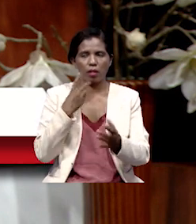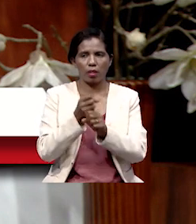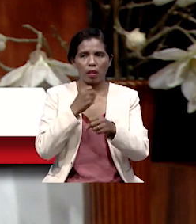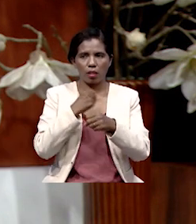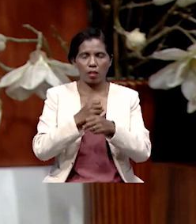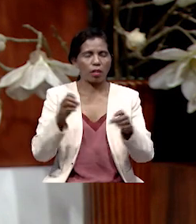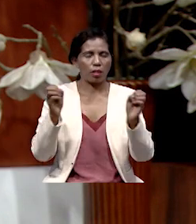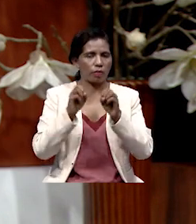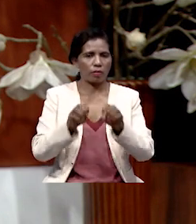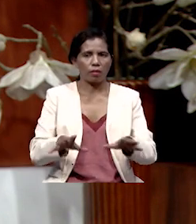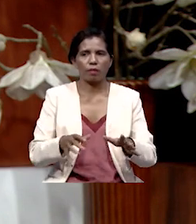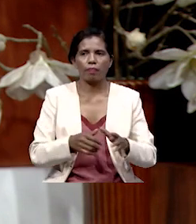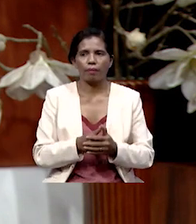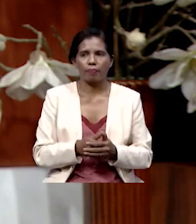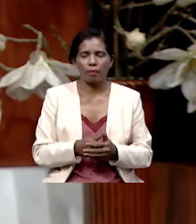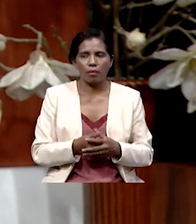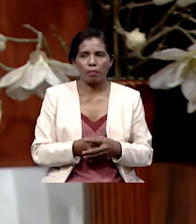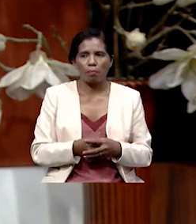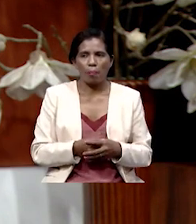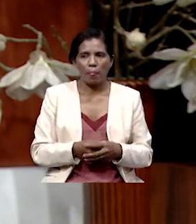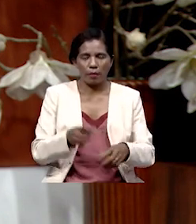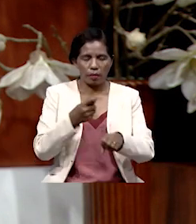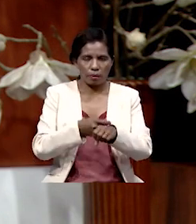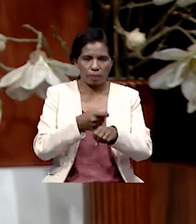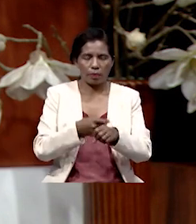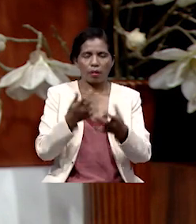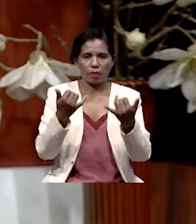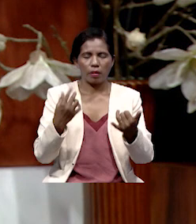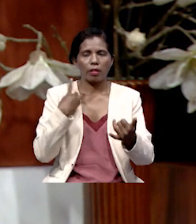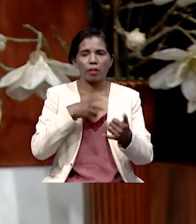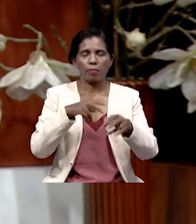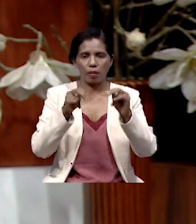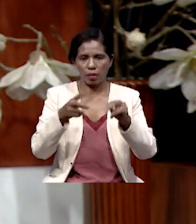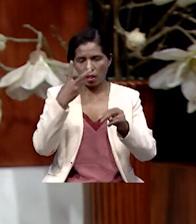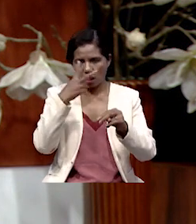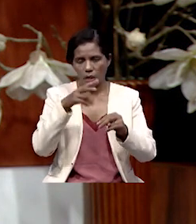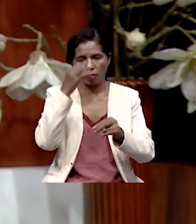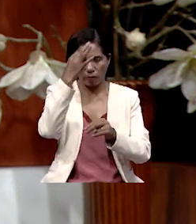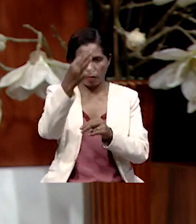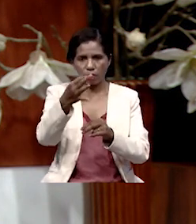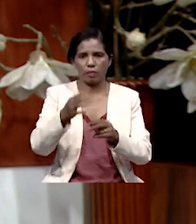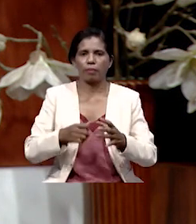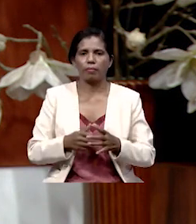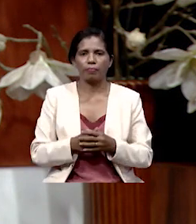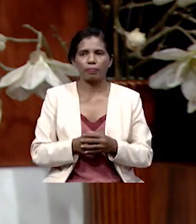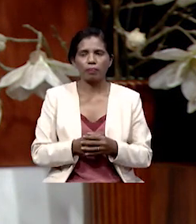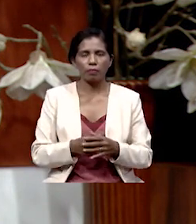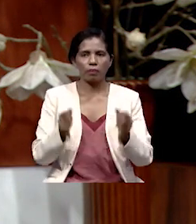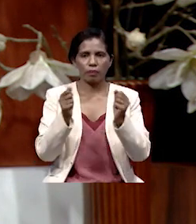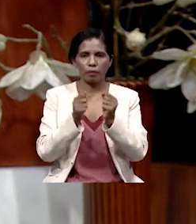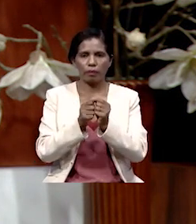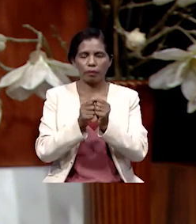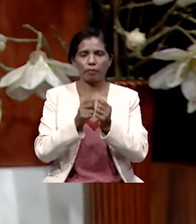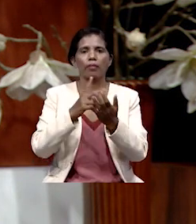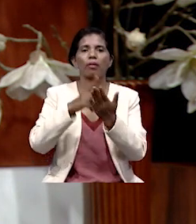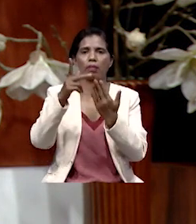full intia. Então, situação de nemaka ita precisa hareba futuro, satan, o